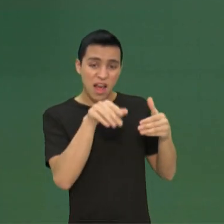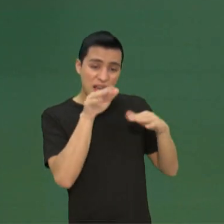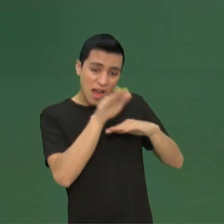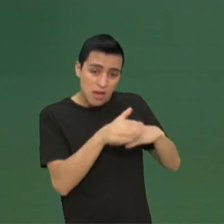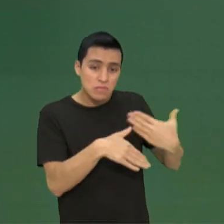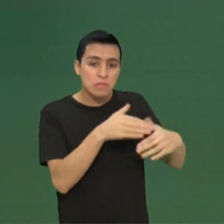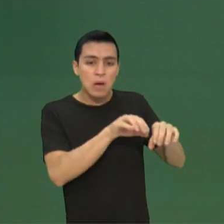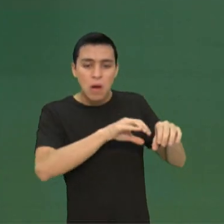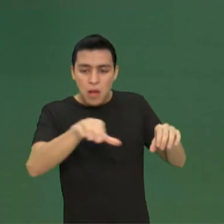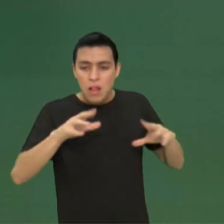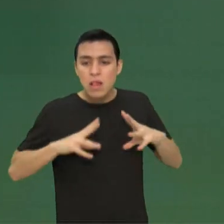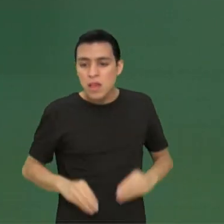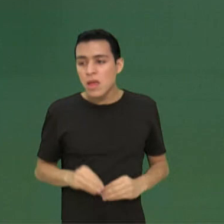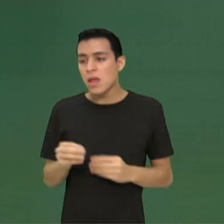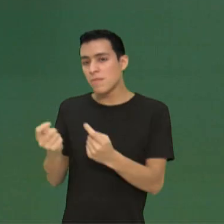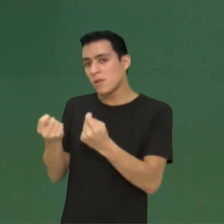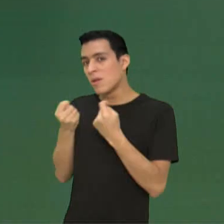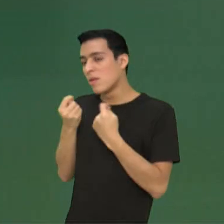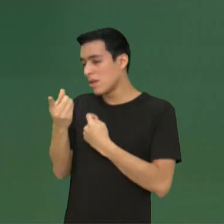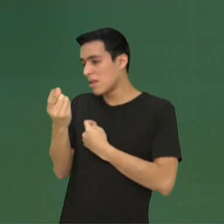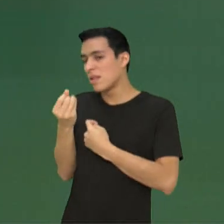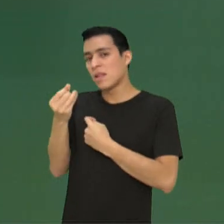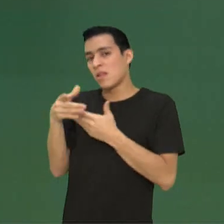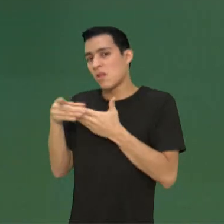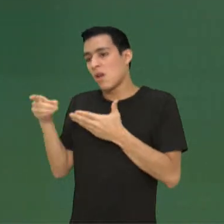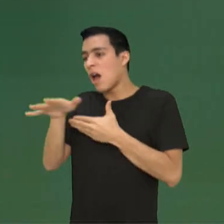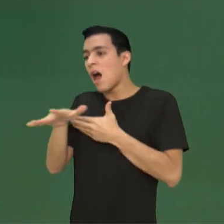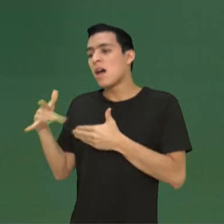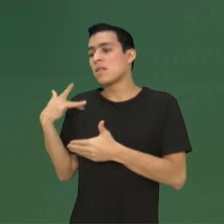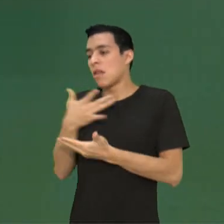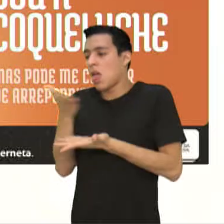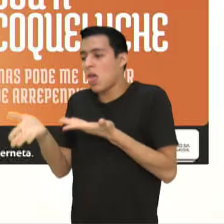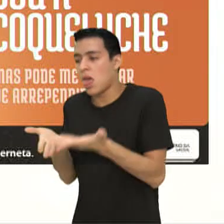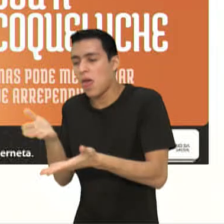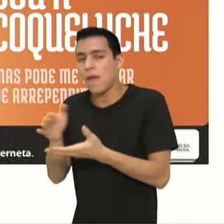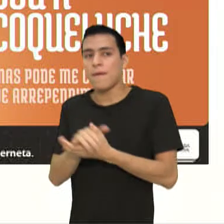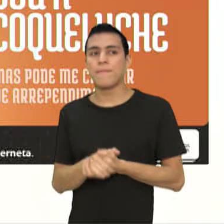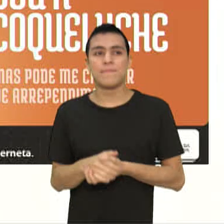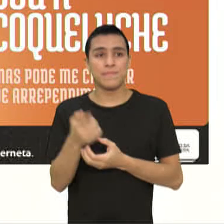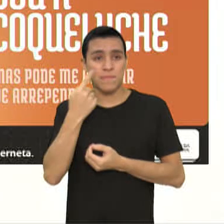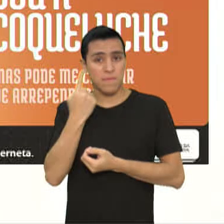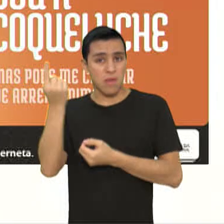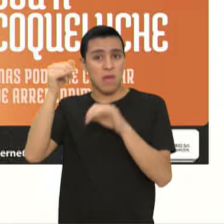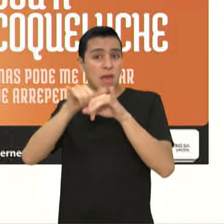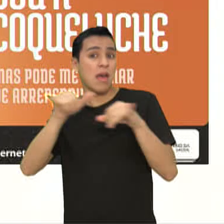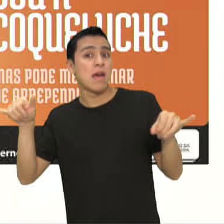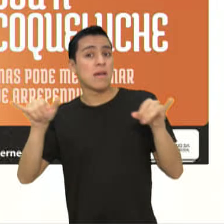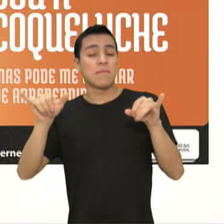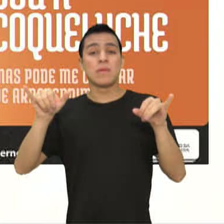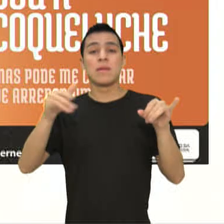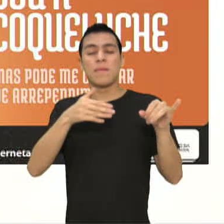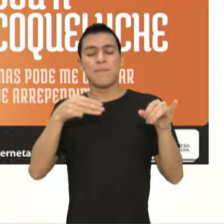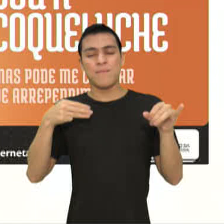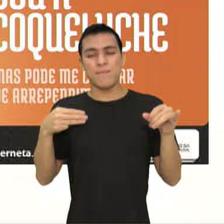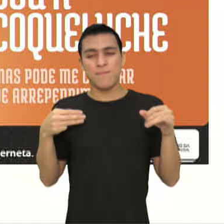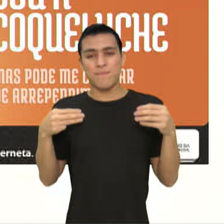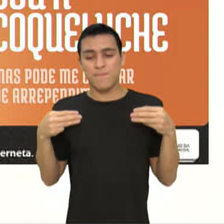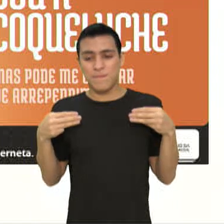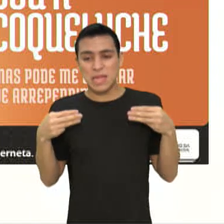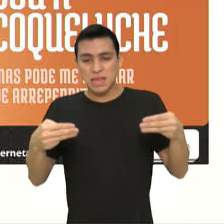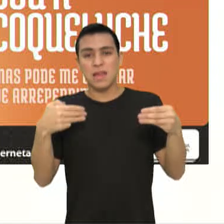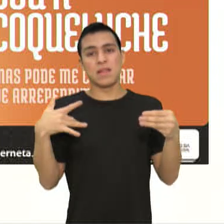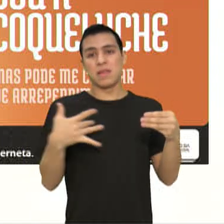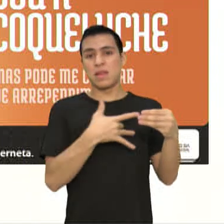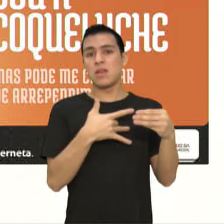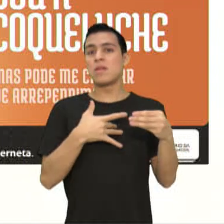saúde. Tá vendo como vale a pena? Campanha do Ministério da Saúde para mostrar como a vacinação é importante. O nome da